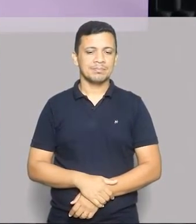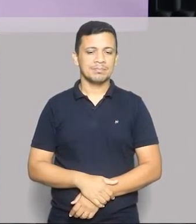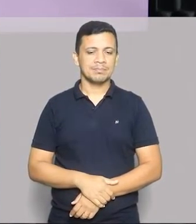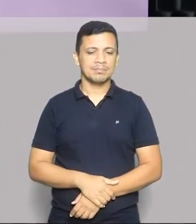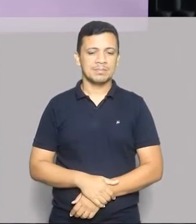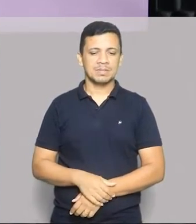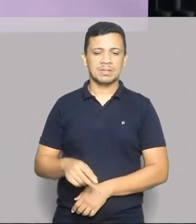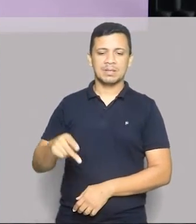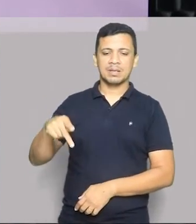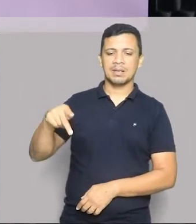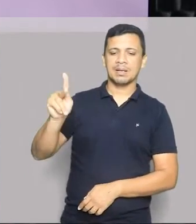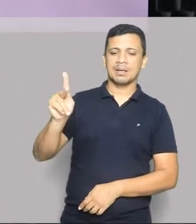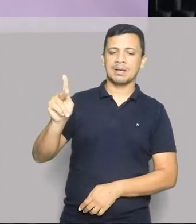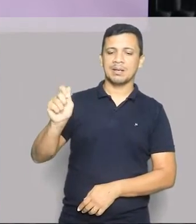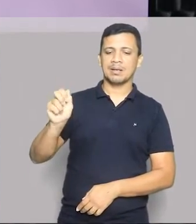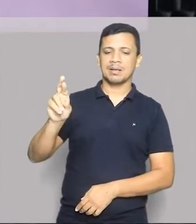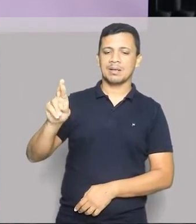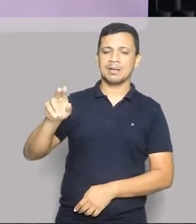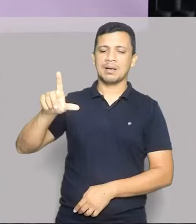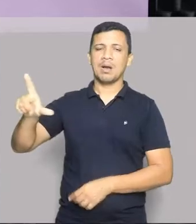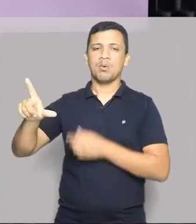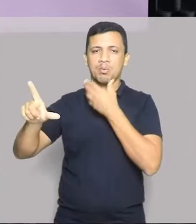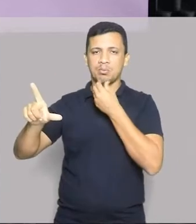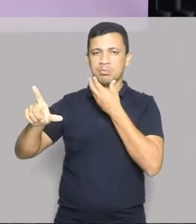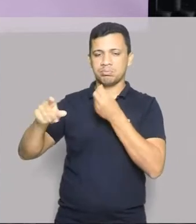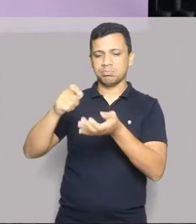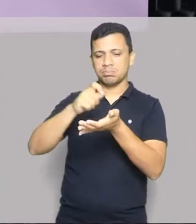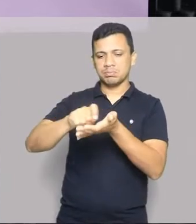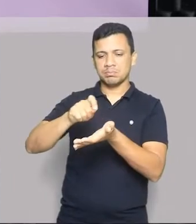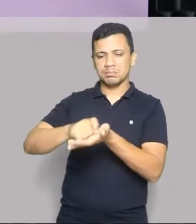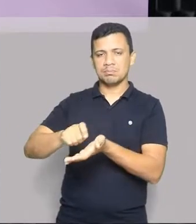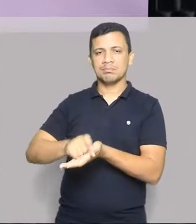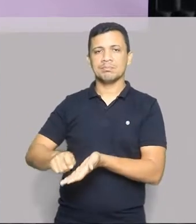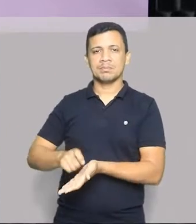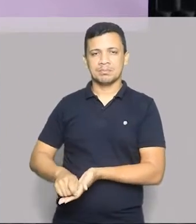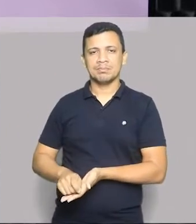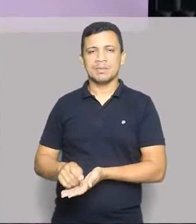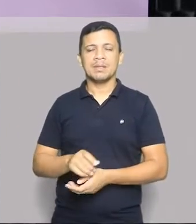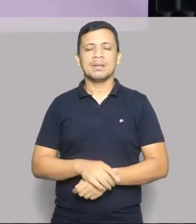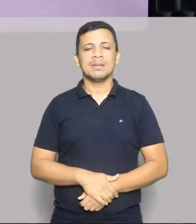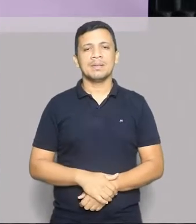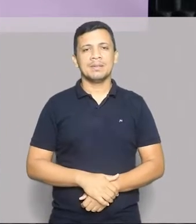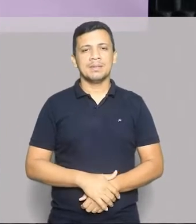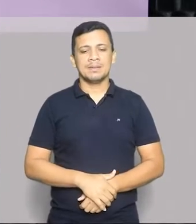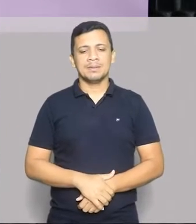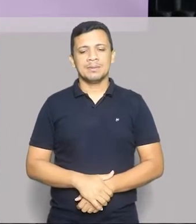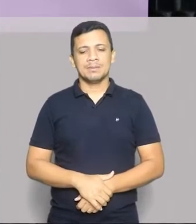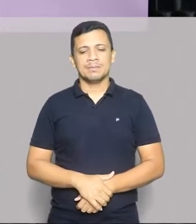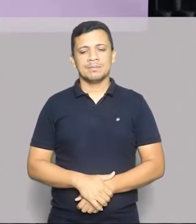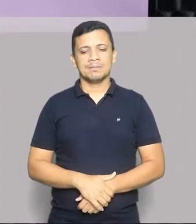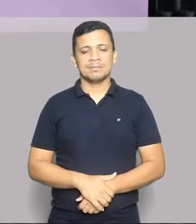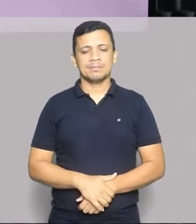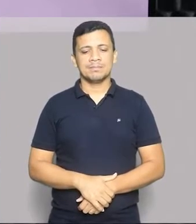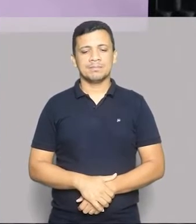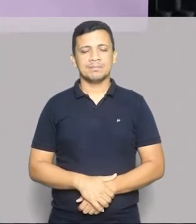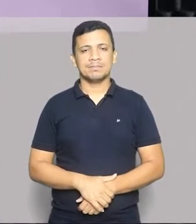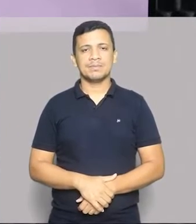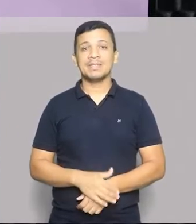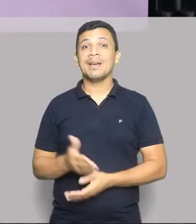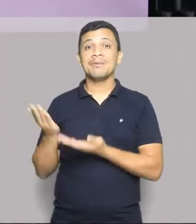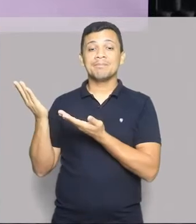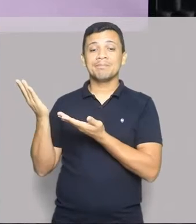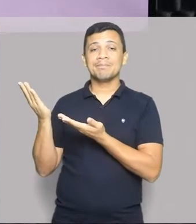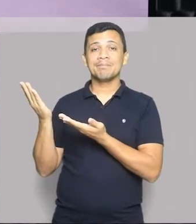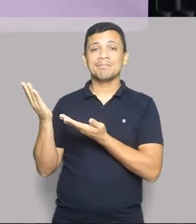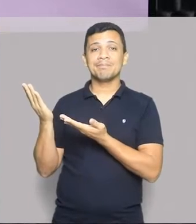Krauss, né? A frase, educação é aquilo que a maior parte das pessoas recebe, muitos transmitem e poucos possuem. E aí, vamos